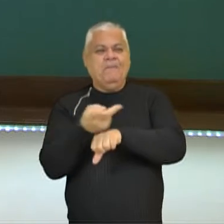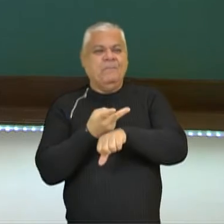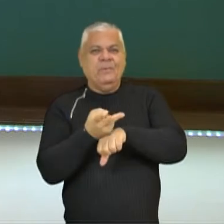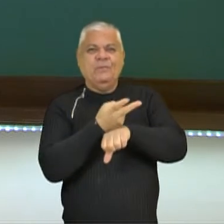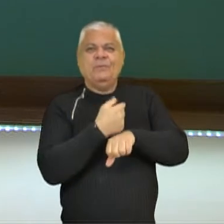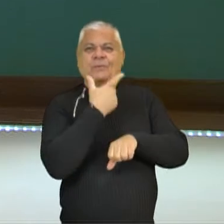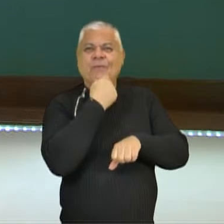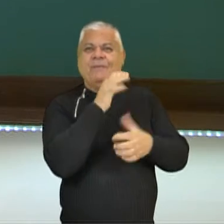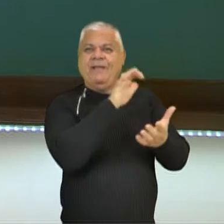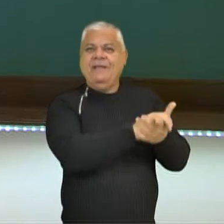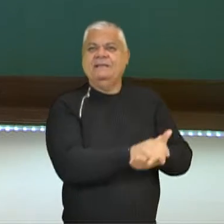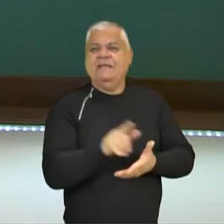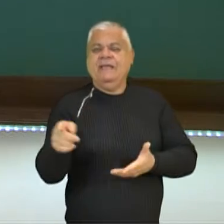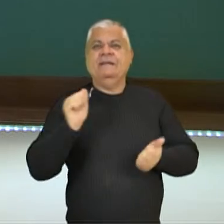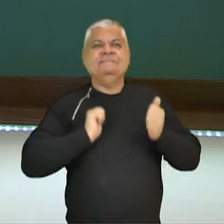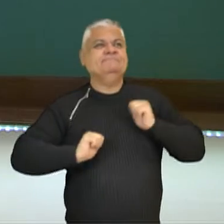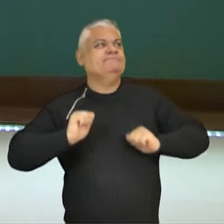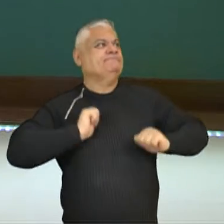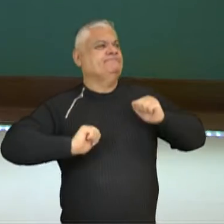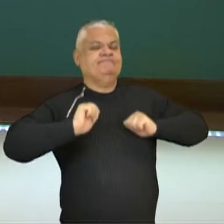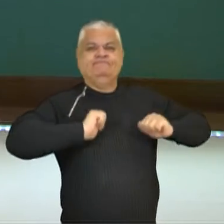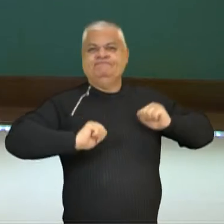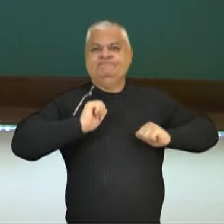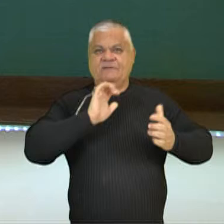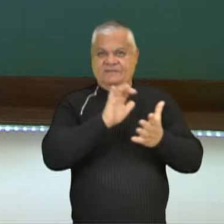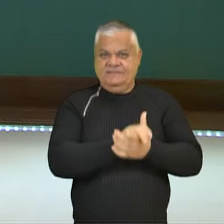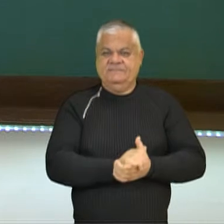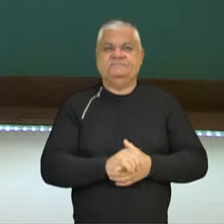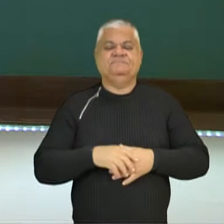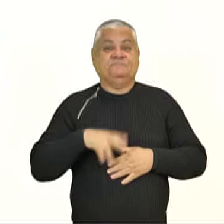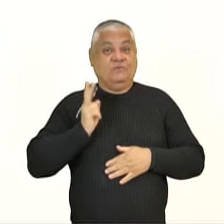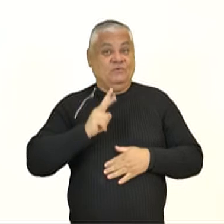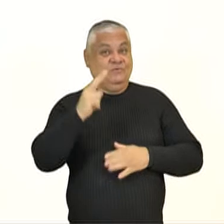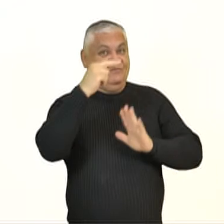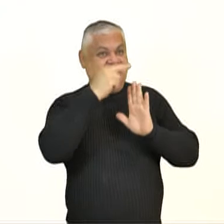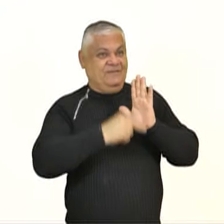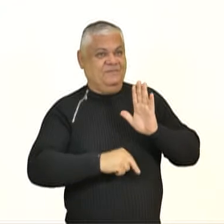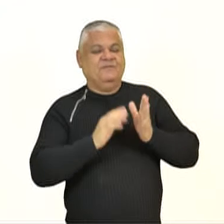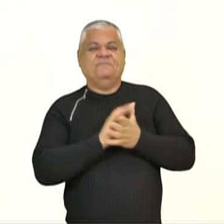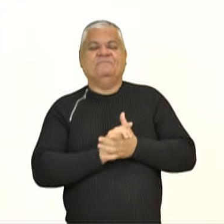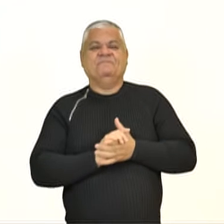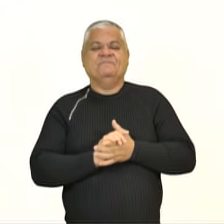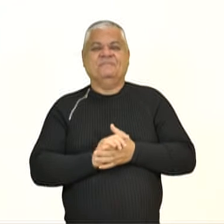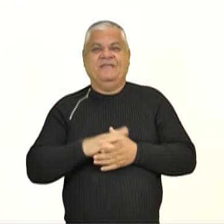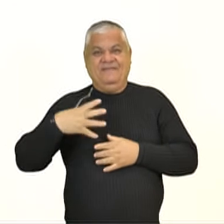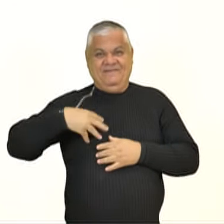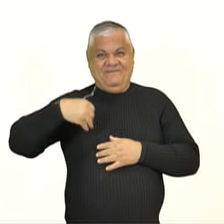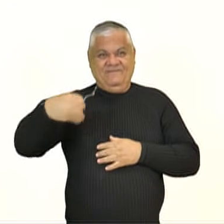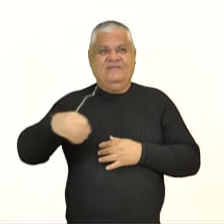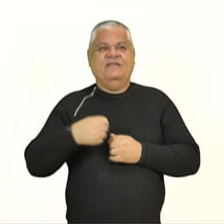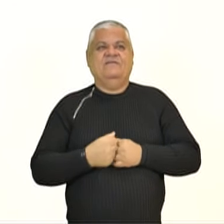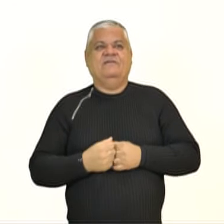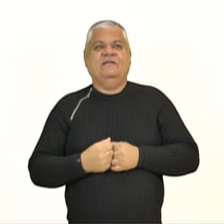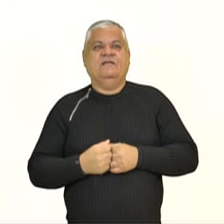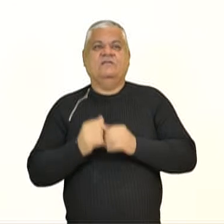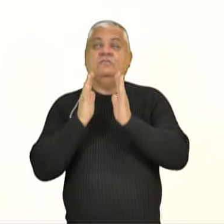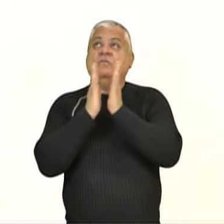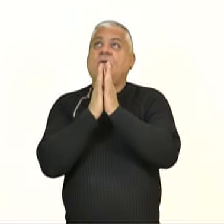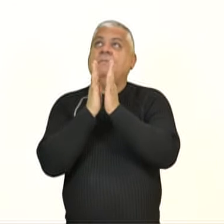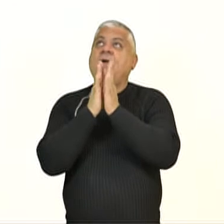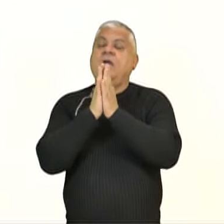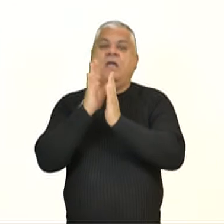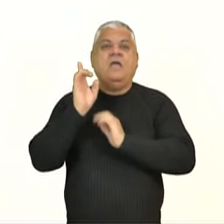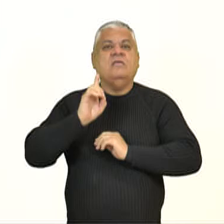de um marido? Então, ela estava ansiosa por isso. Continuando a leitura, Inês: provê-se a Deus, que já